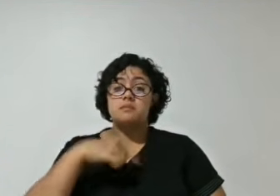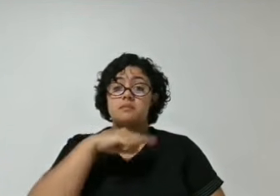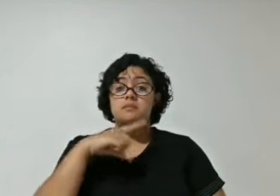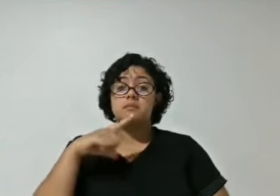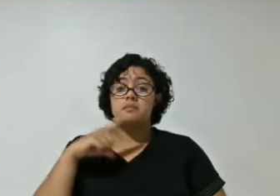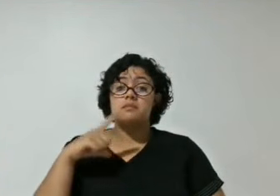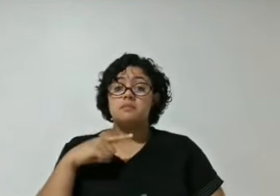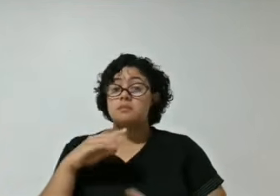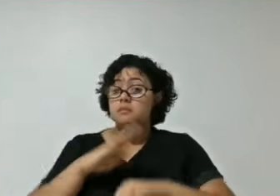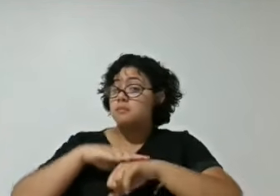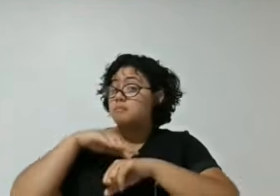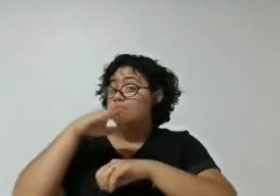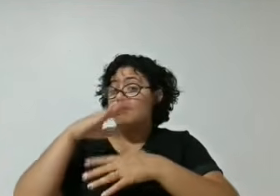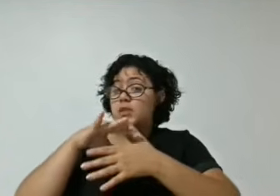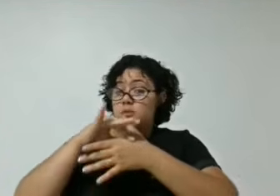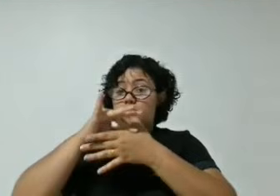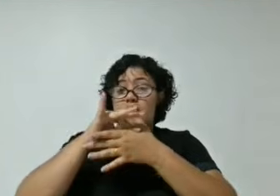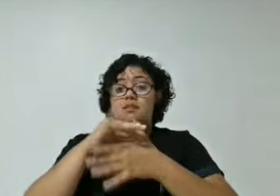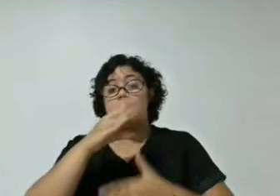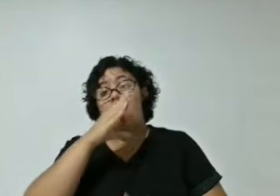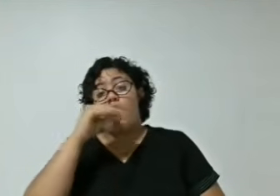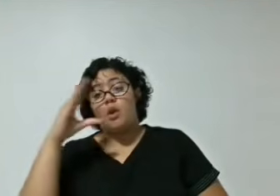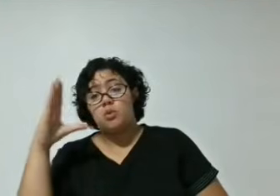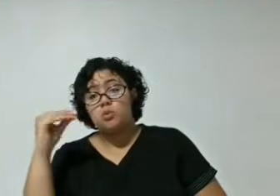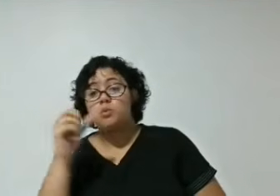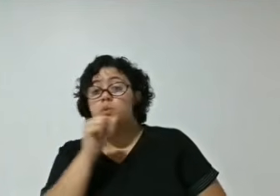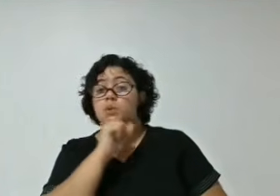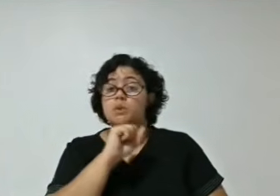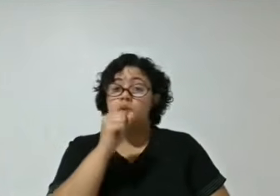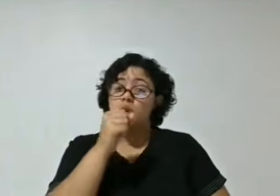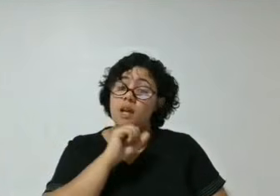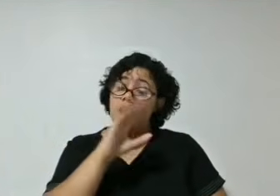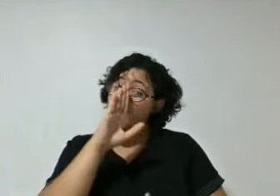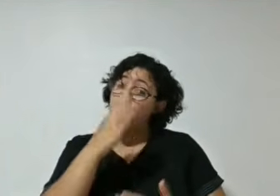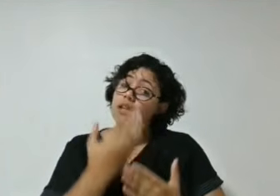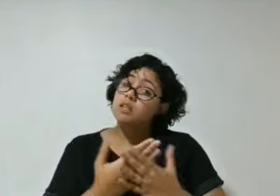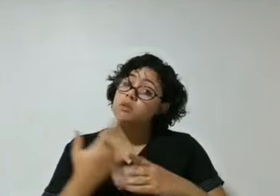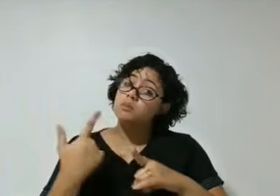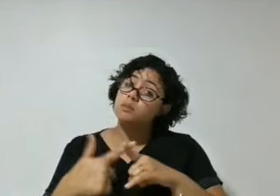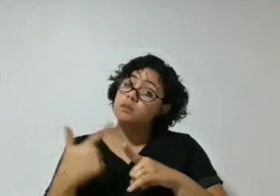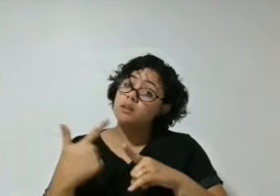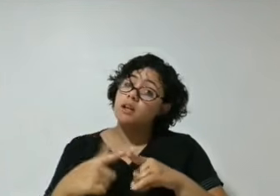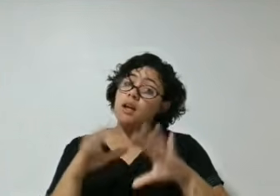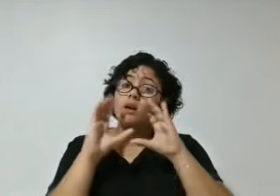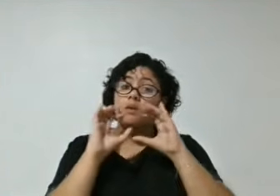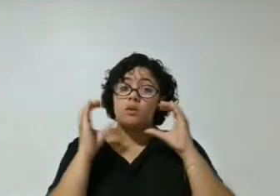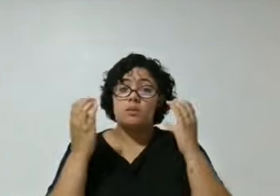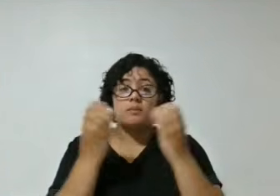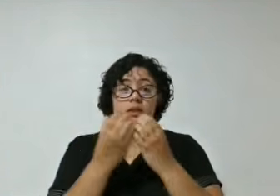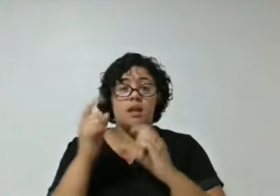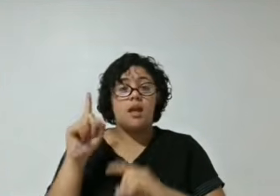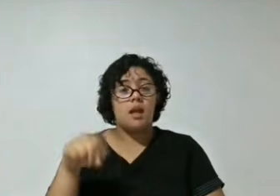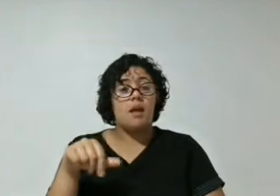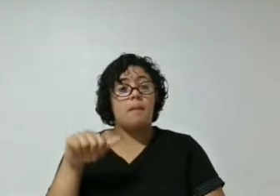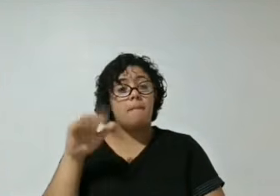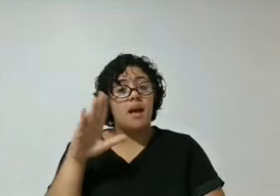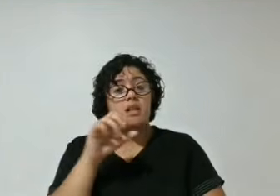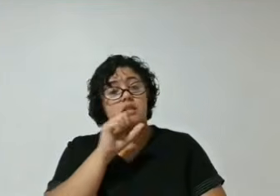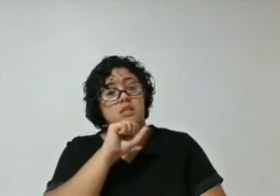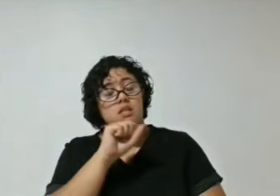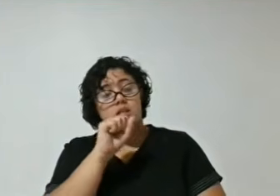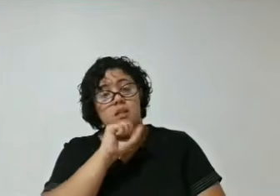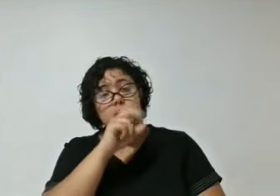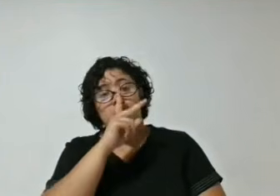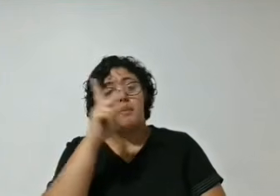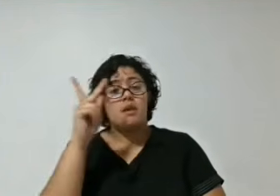presença de adultos e idosos. Acredito também porque essa comunidade, como ela é mais antiga, as pessoas também